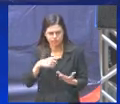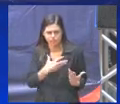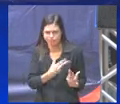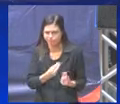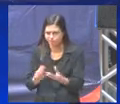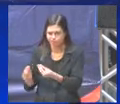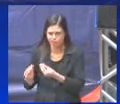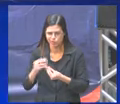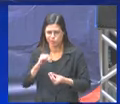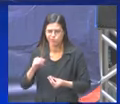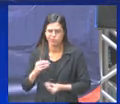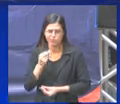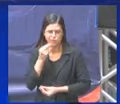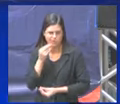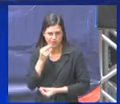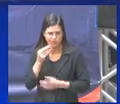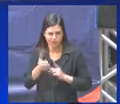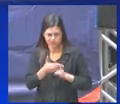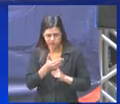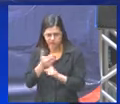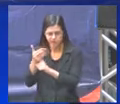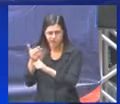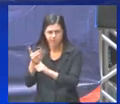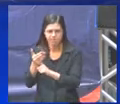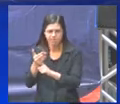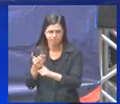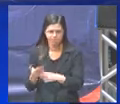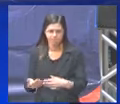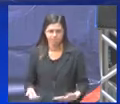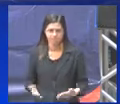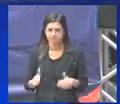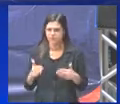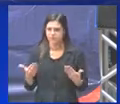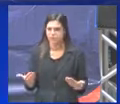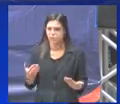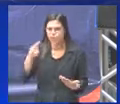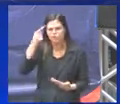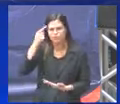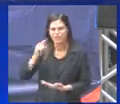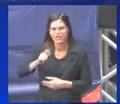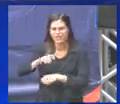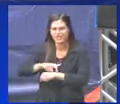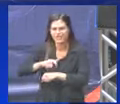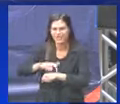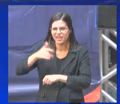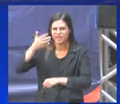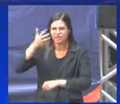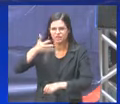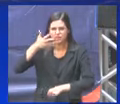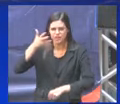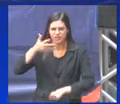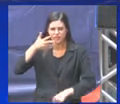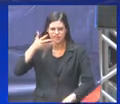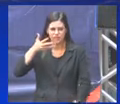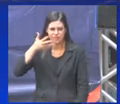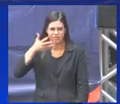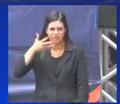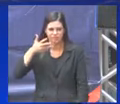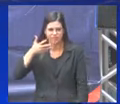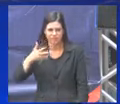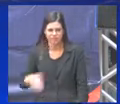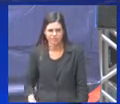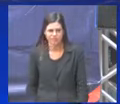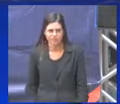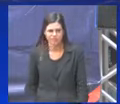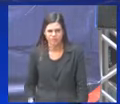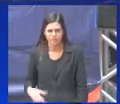oportunidades. Então, eu não sei quanto tempo eu tenho aqui para falar. E